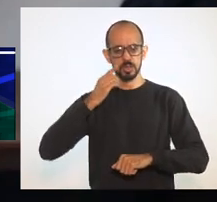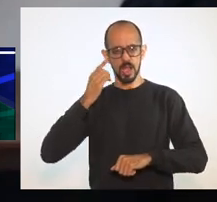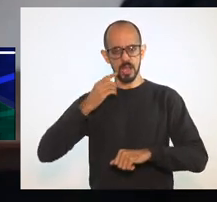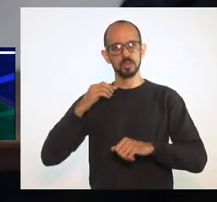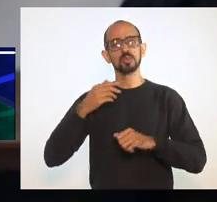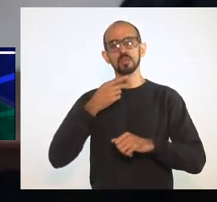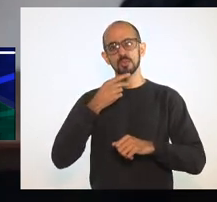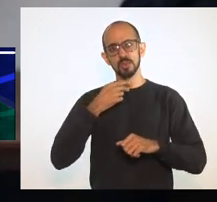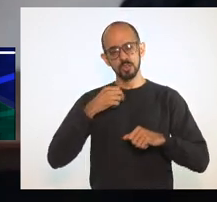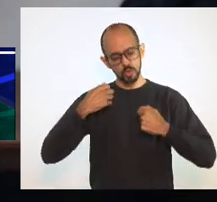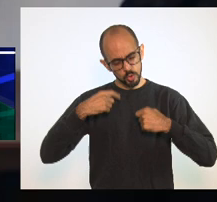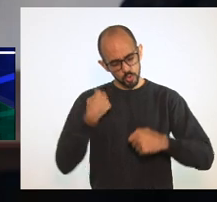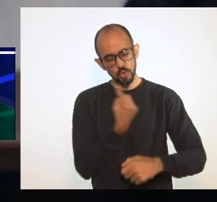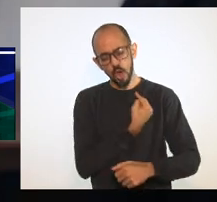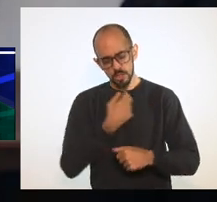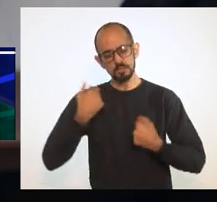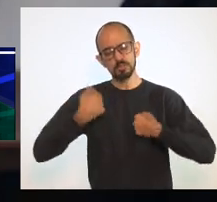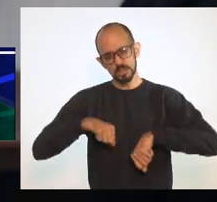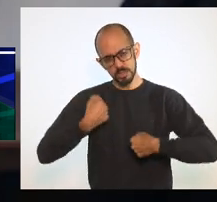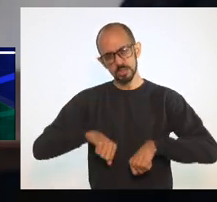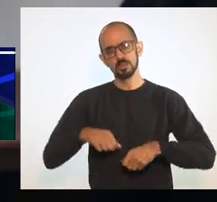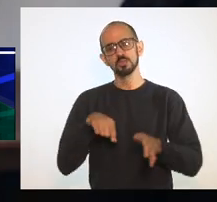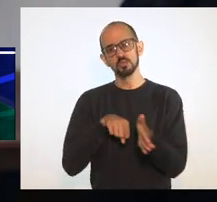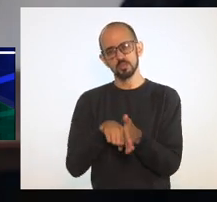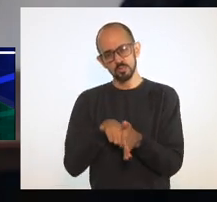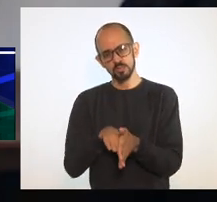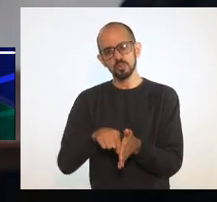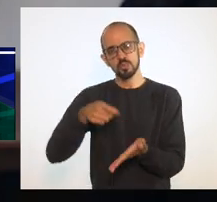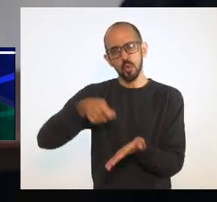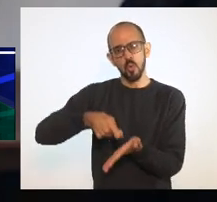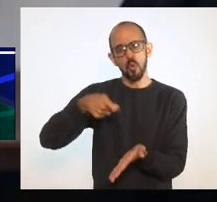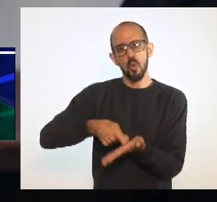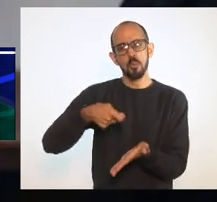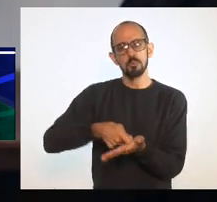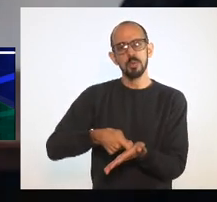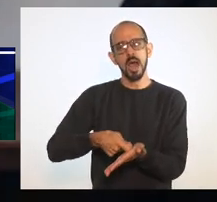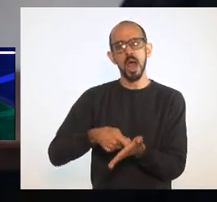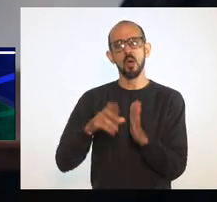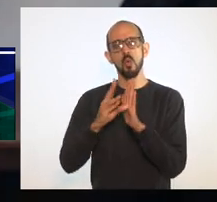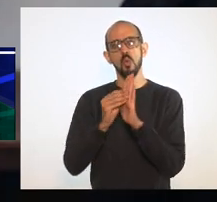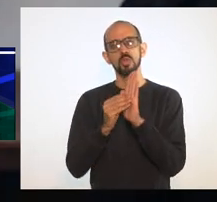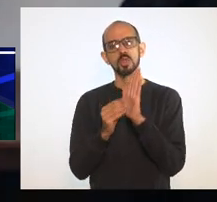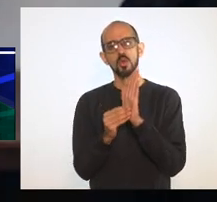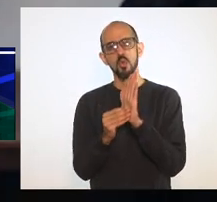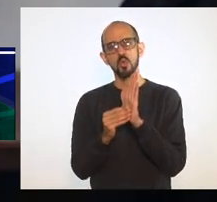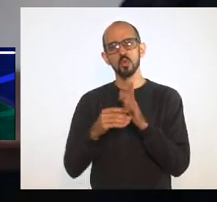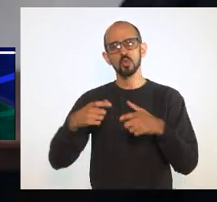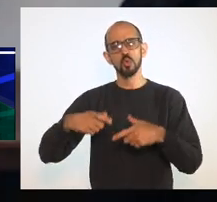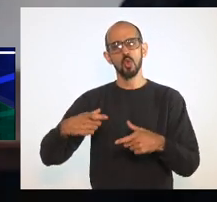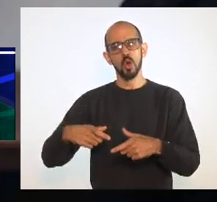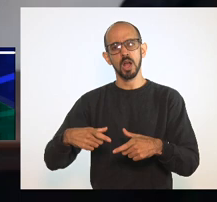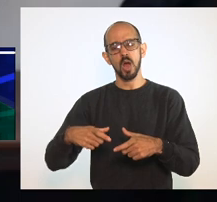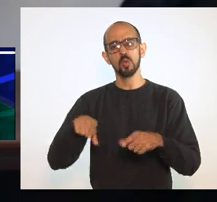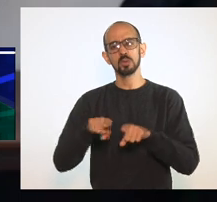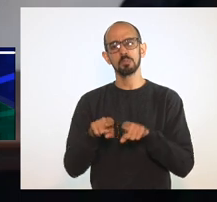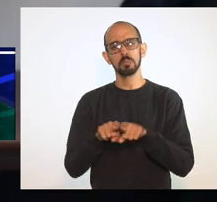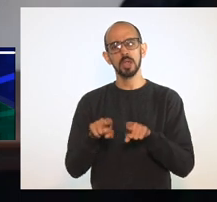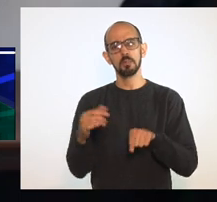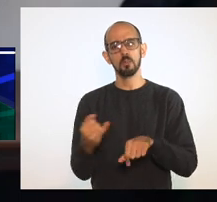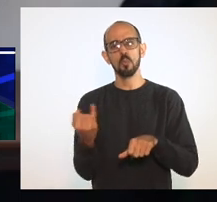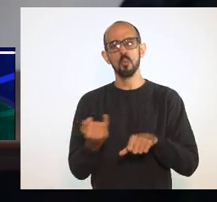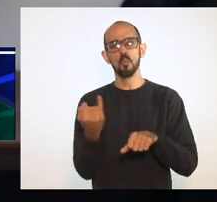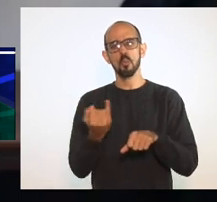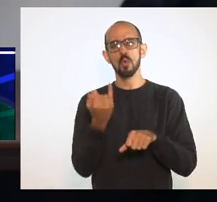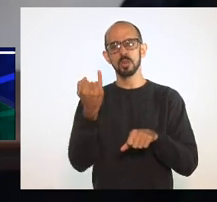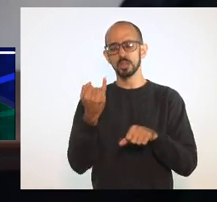precisa fiscalizar, precisa cobrar a questão do conteúdo local. É importante desenvolver o